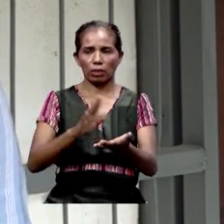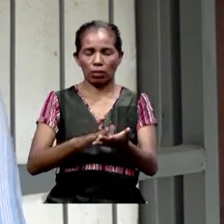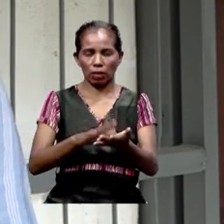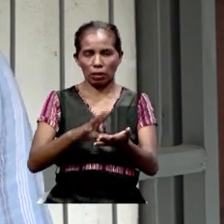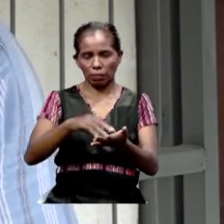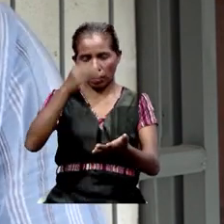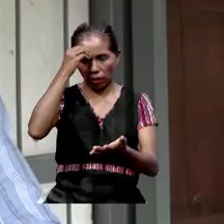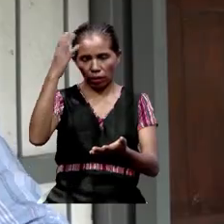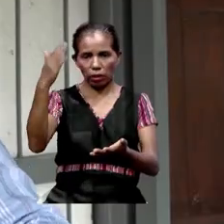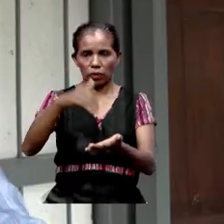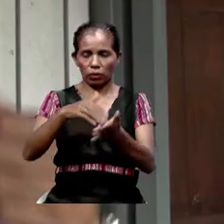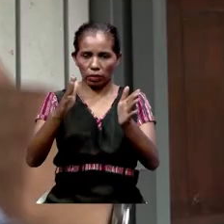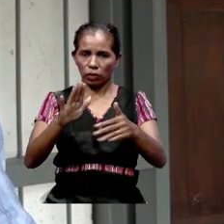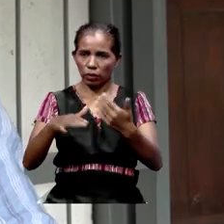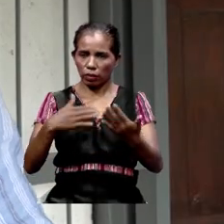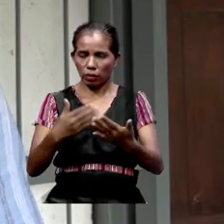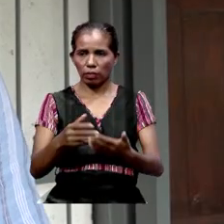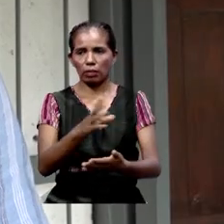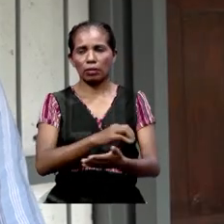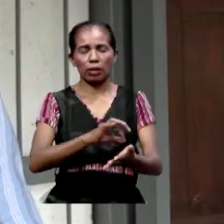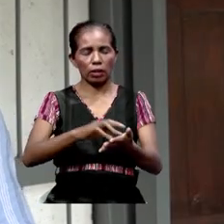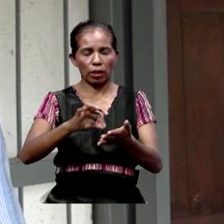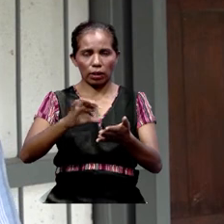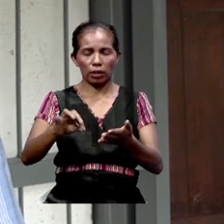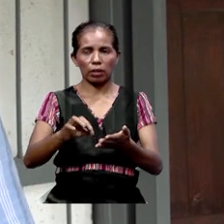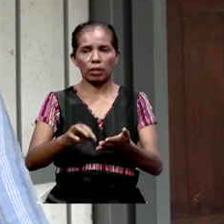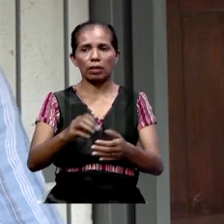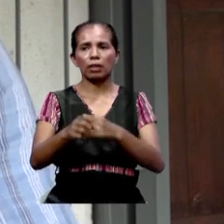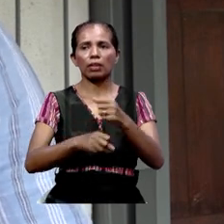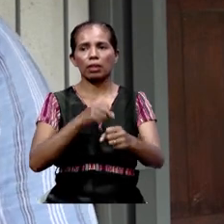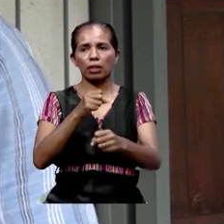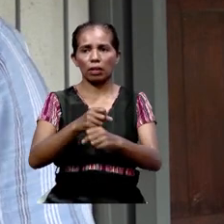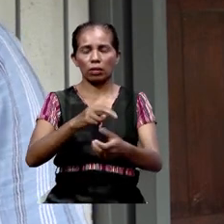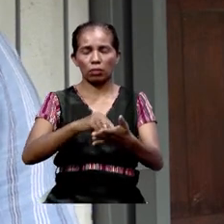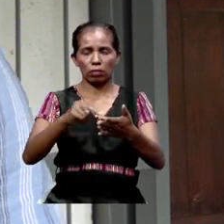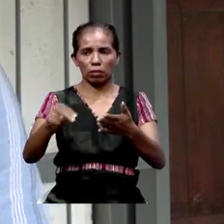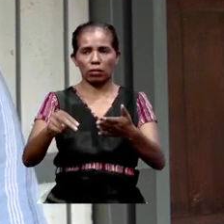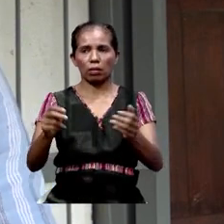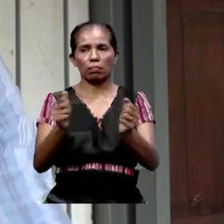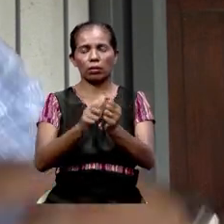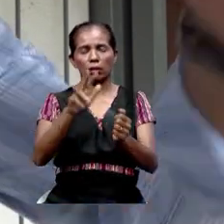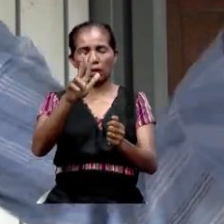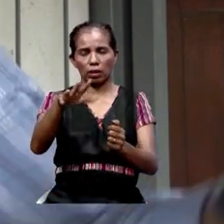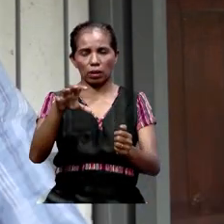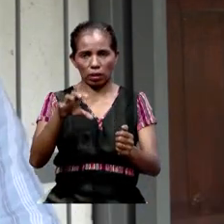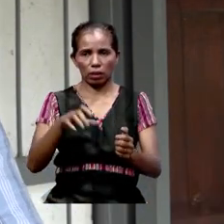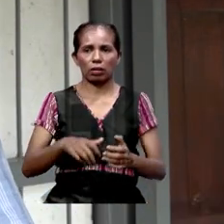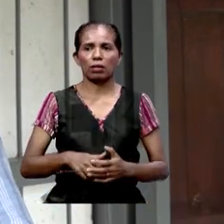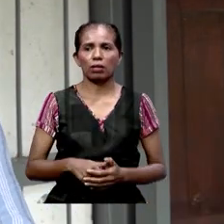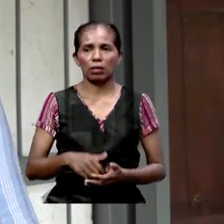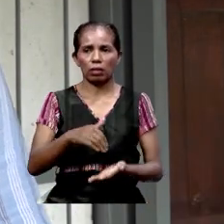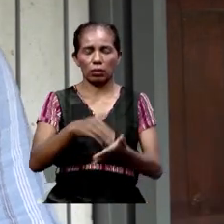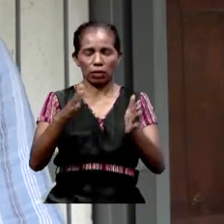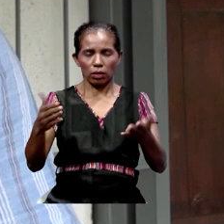ensino-aprendizagem para aluno Sira. E a inscrição Edil, por exemplo, Edil tinha ainda nem numa inscrição, basic 300 e tal. 300 e tal, estudantes